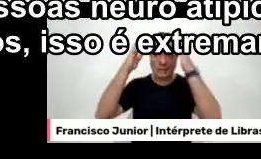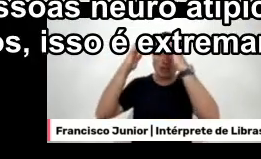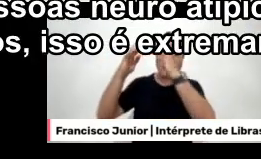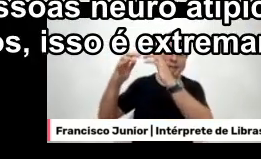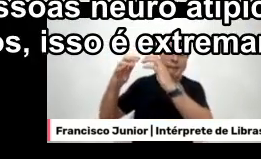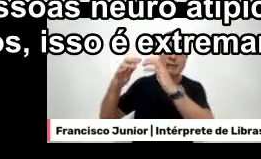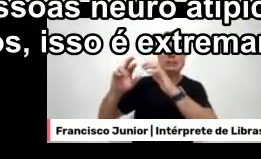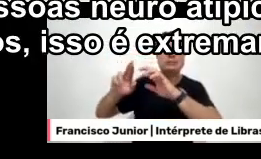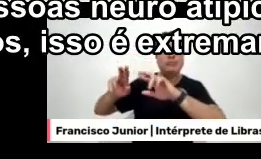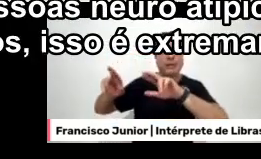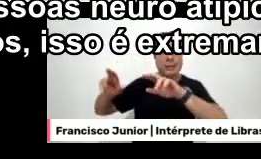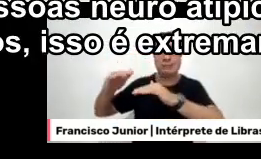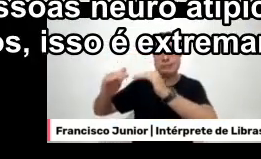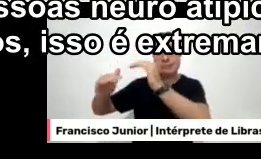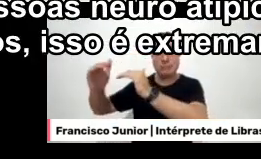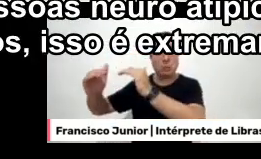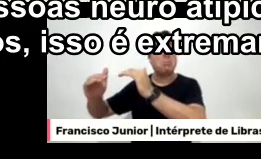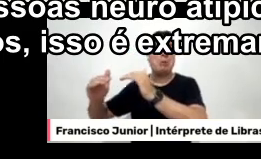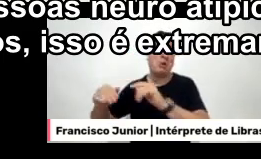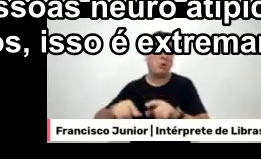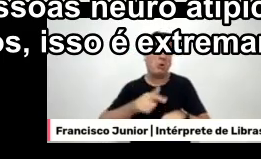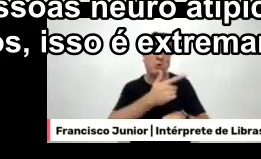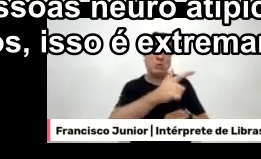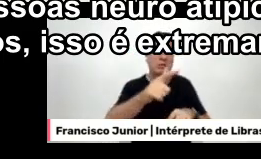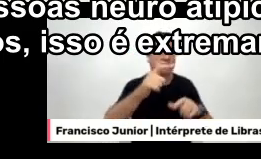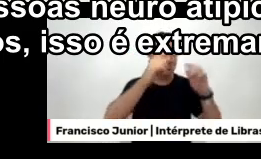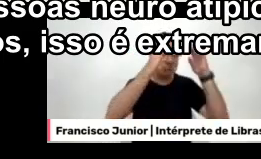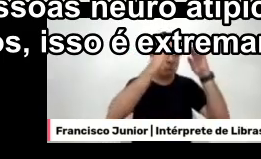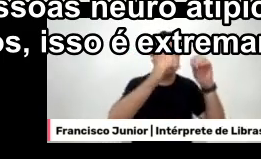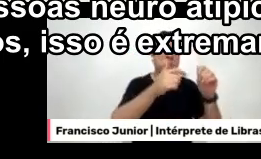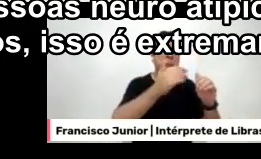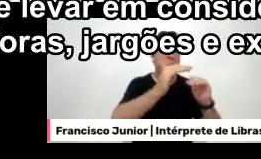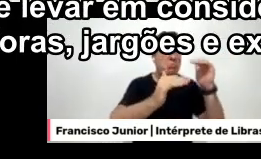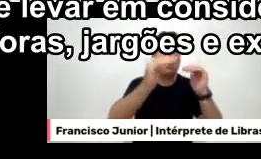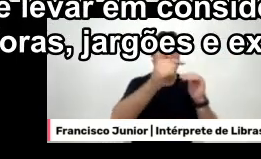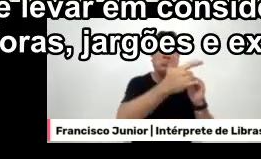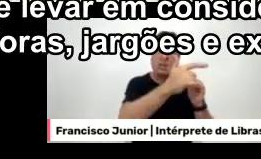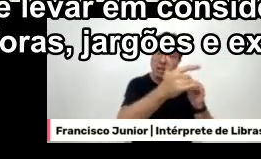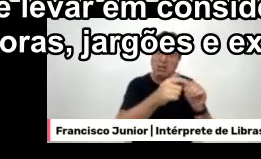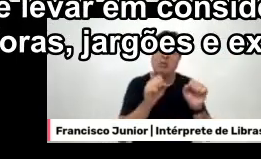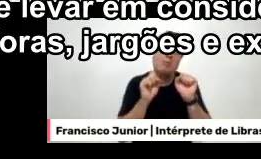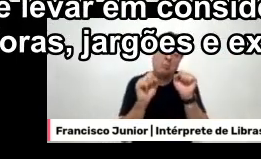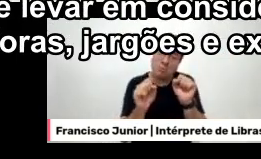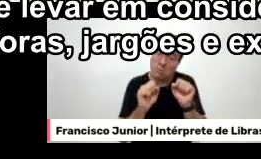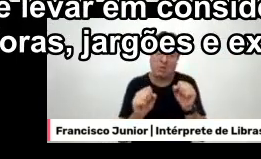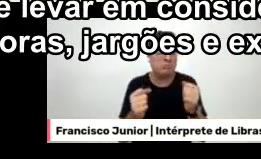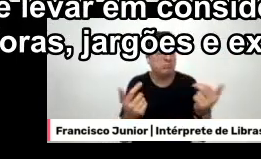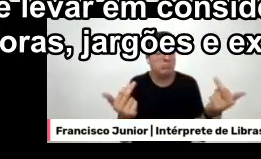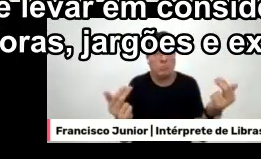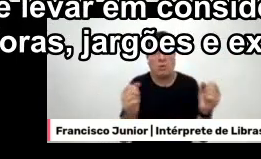neurotípicas também são suscetíveis a erros. Isso é extremamente importante a gente sempre levar em consideração.